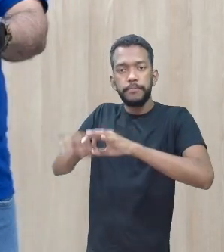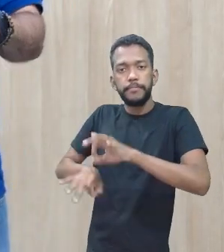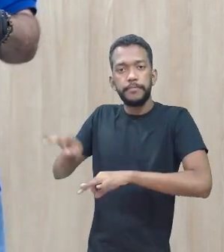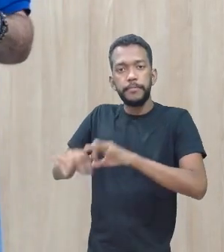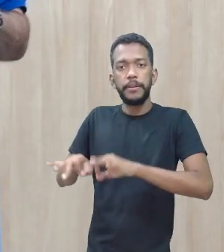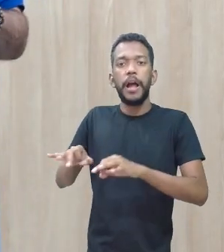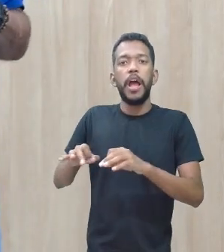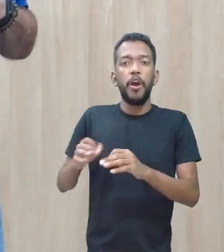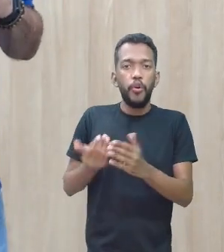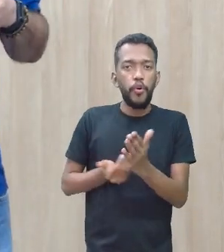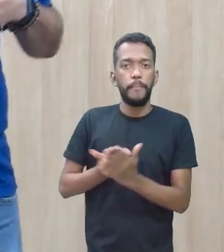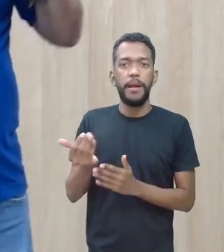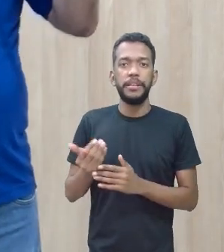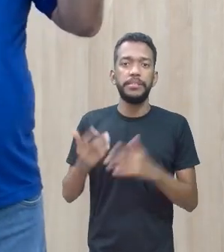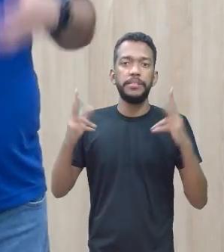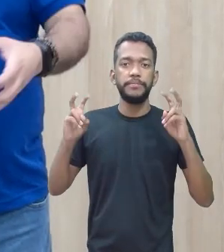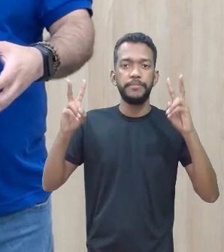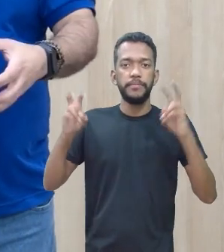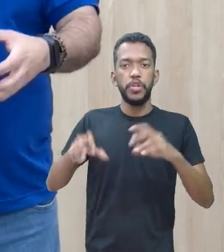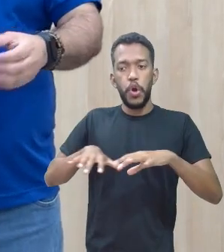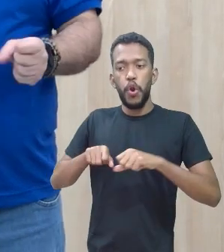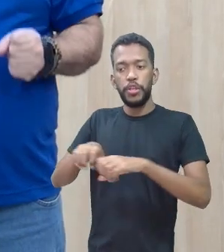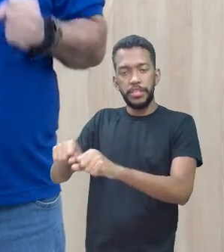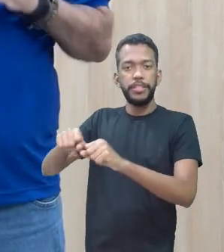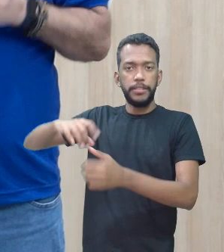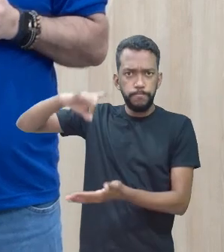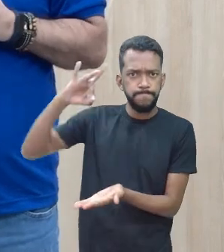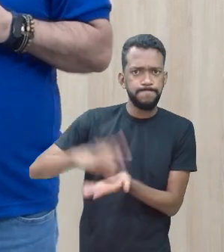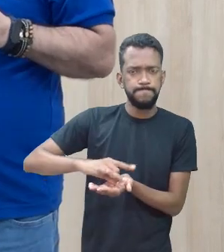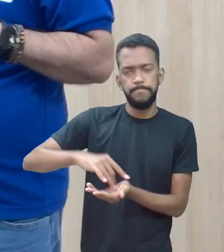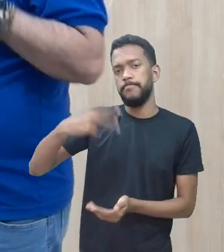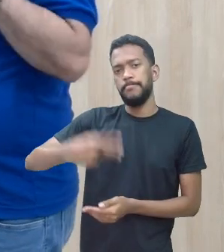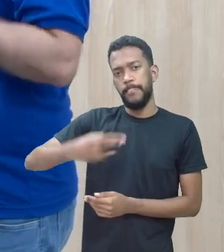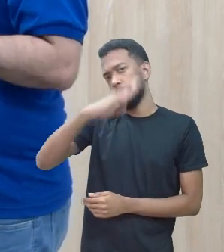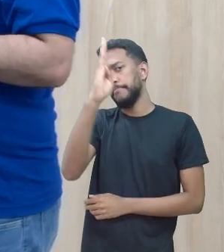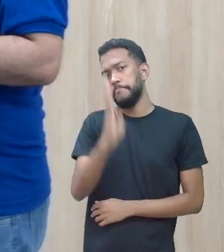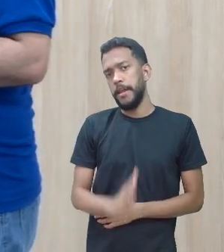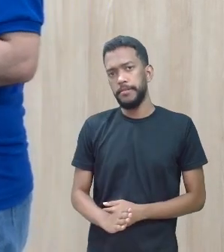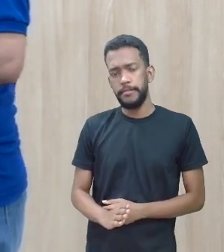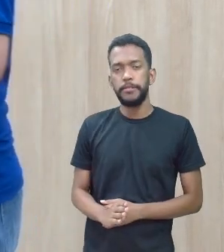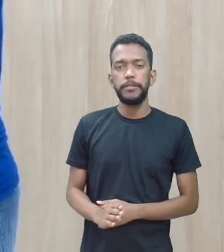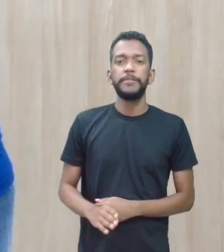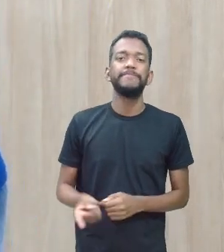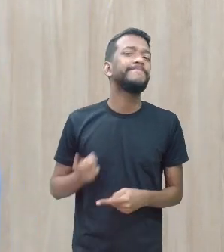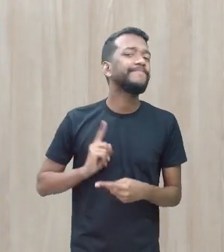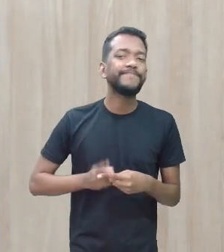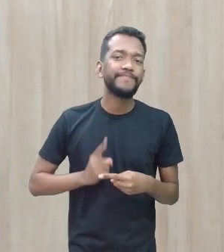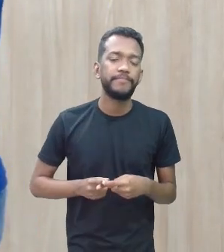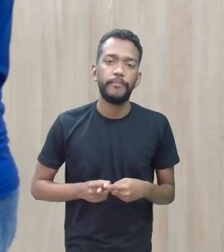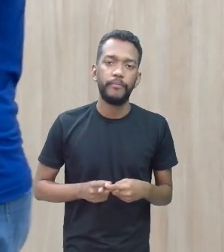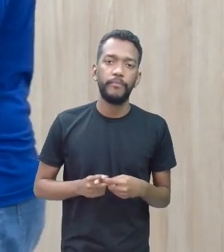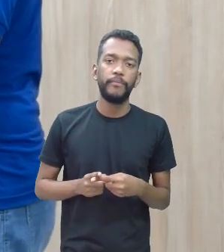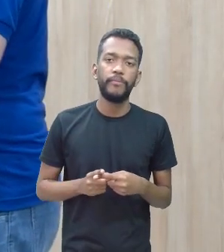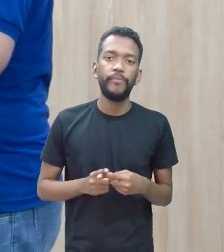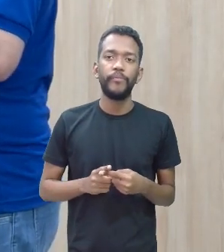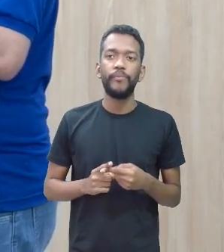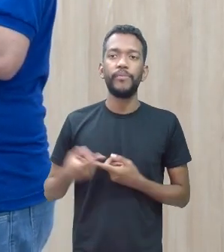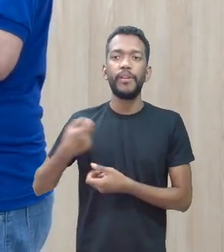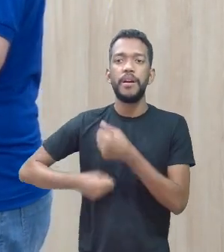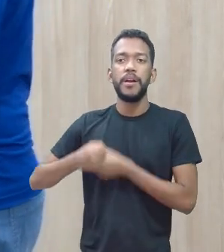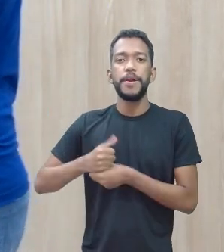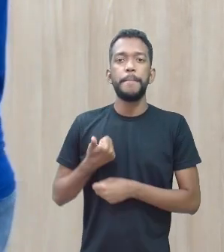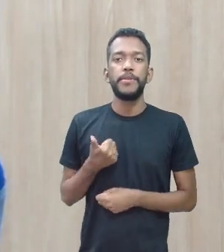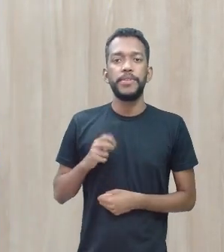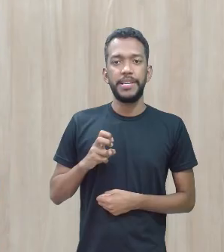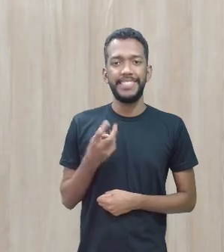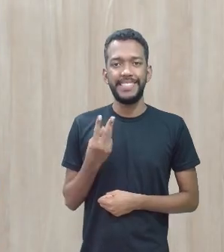organizam o sistema, né, de colonização efetiva aqui do território. De forma que, a partir de